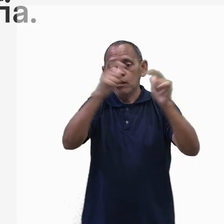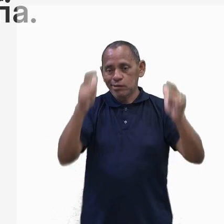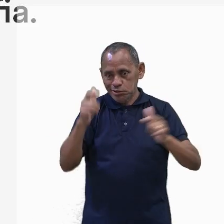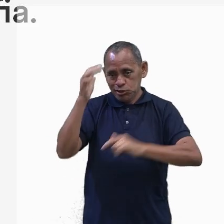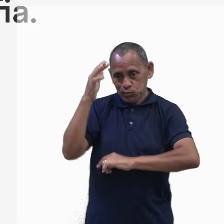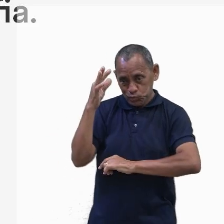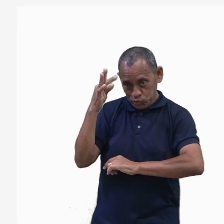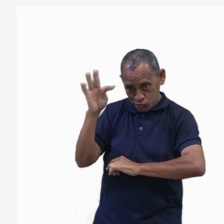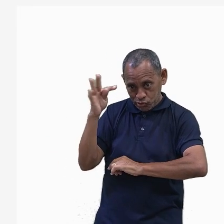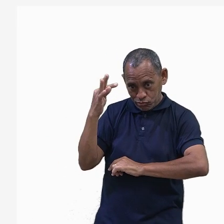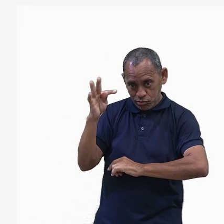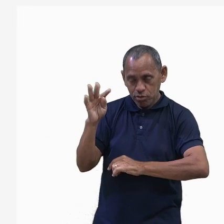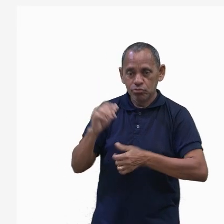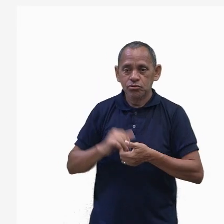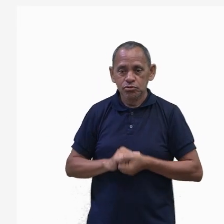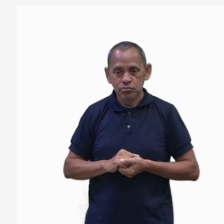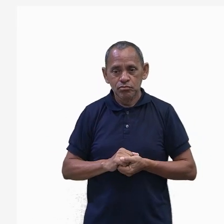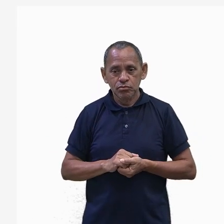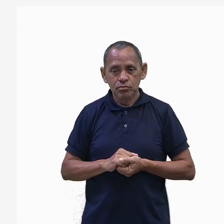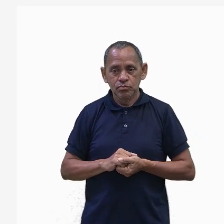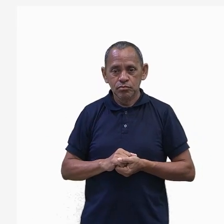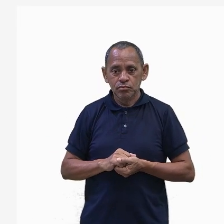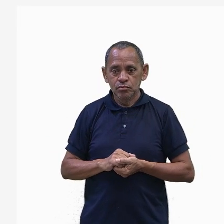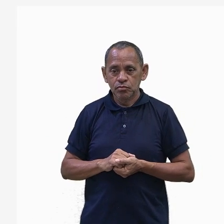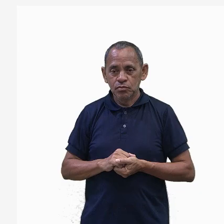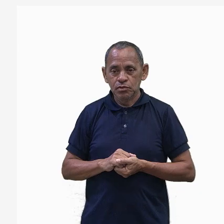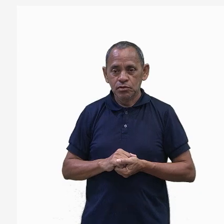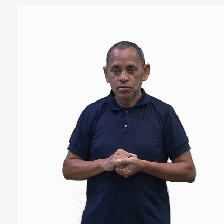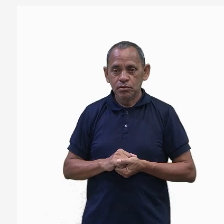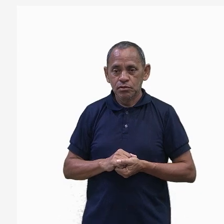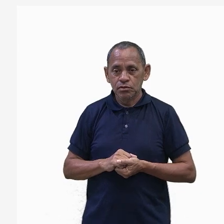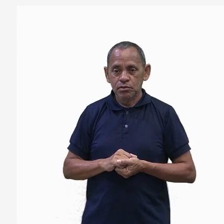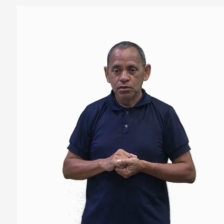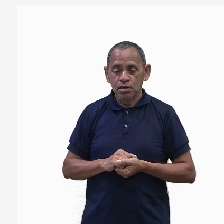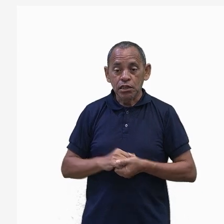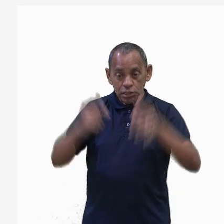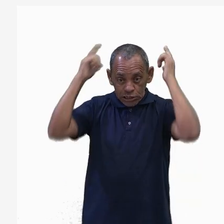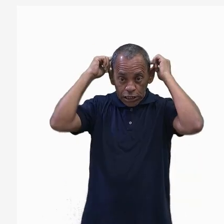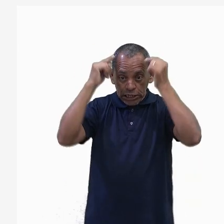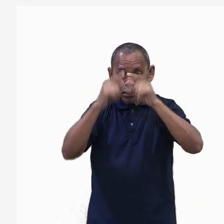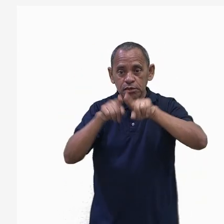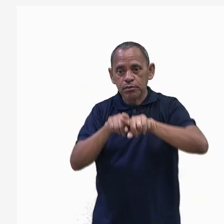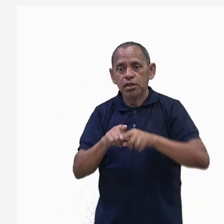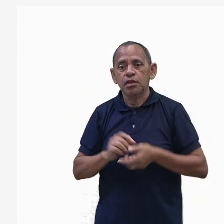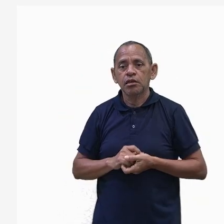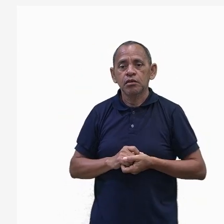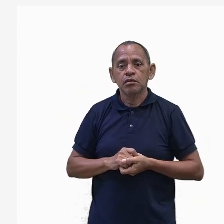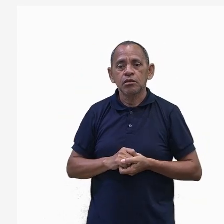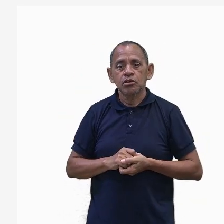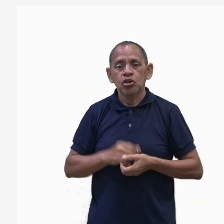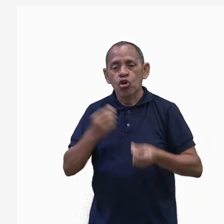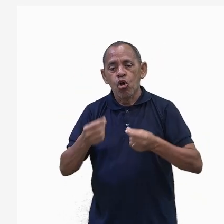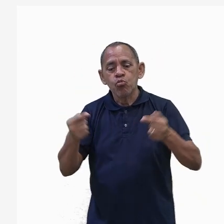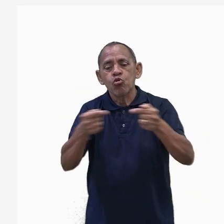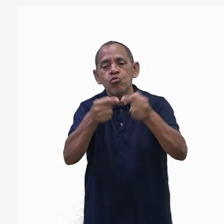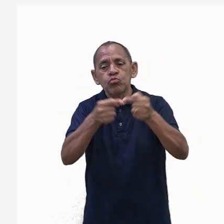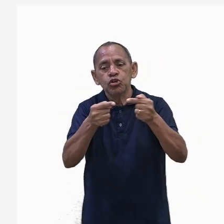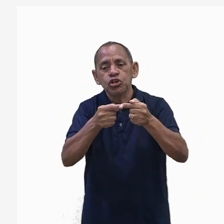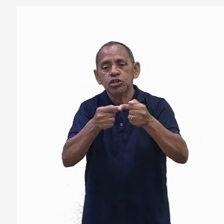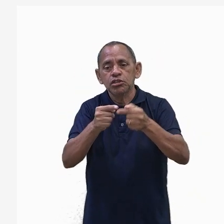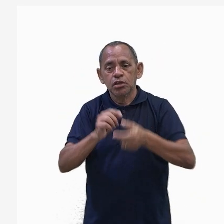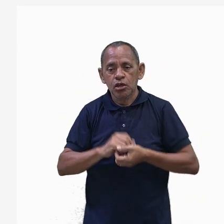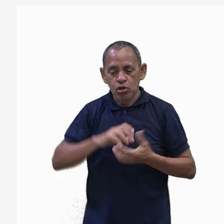gente, os filósofos gregos, a resposta reside o quê? Na distinção entre dois mundos. Olha, o